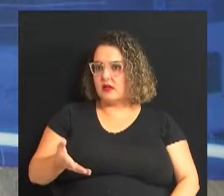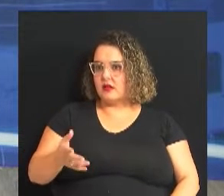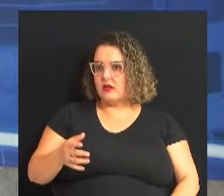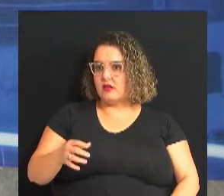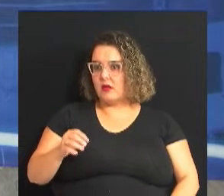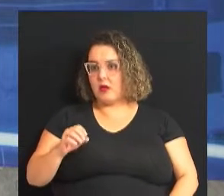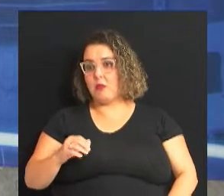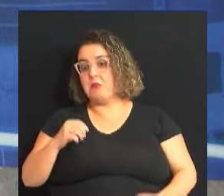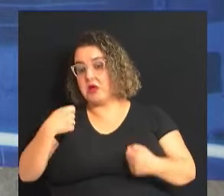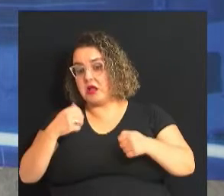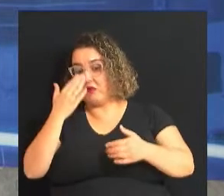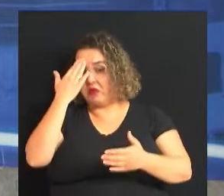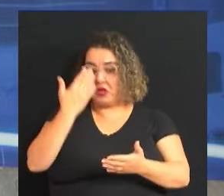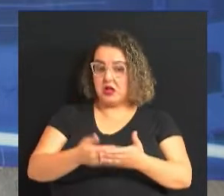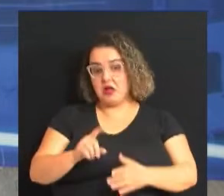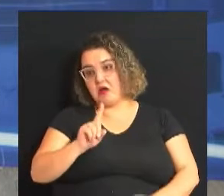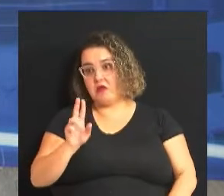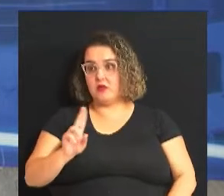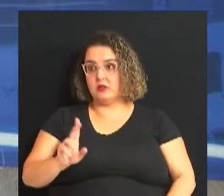deve acreditar ou não?